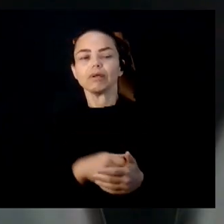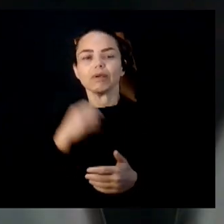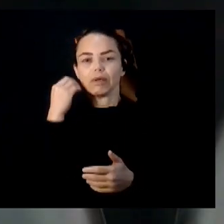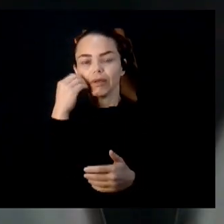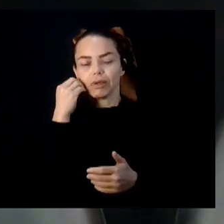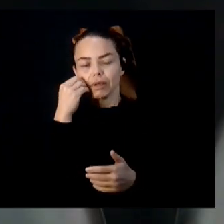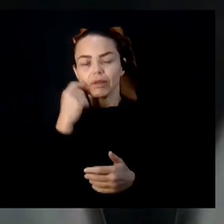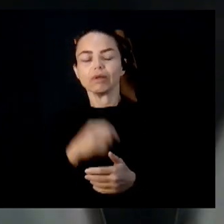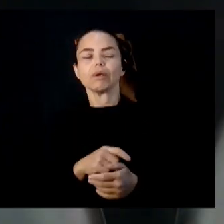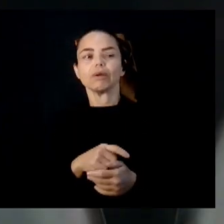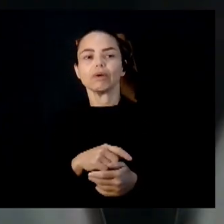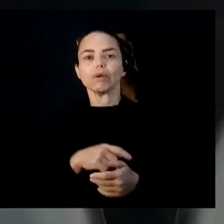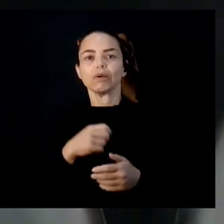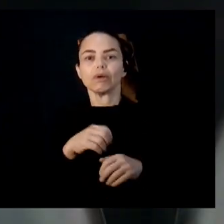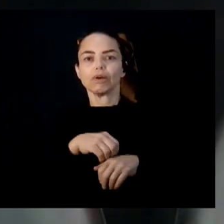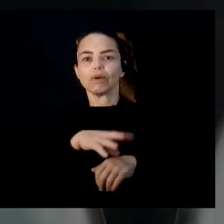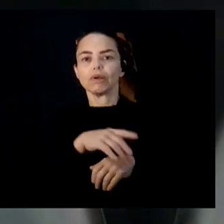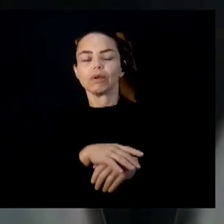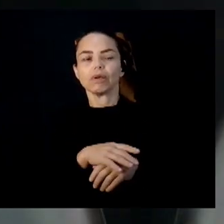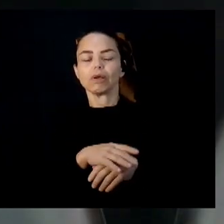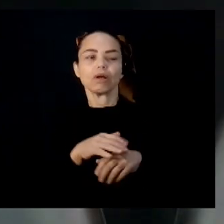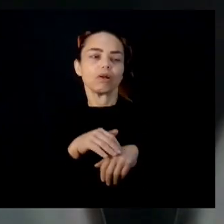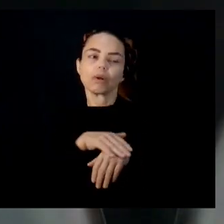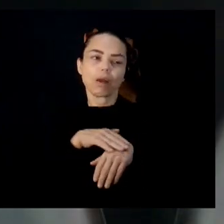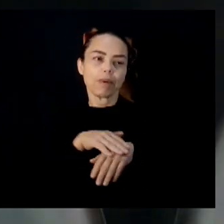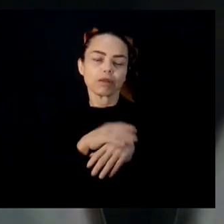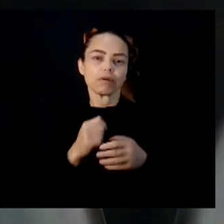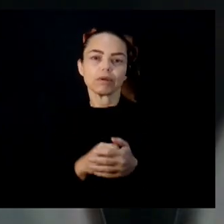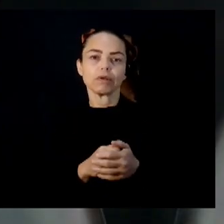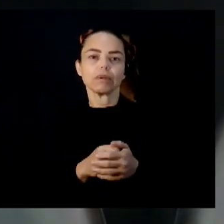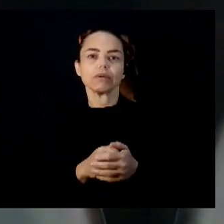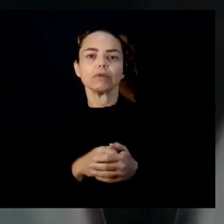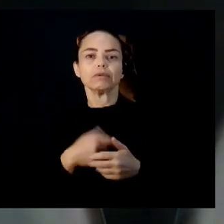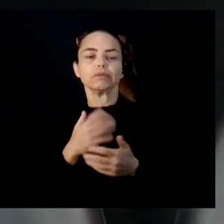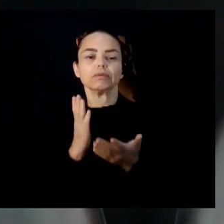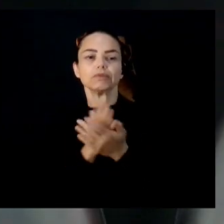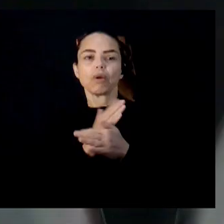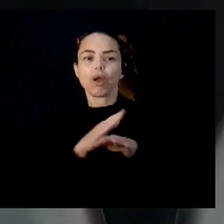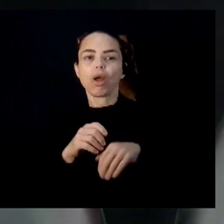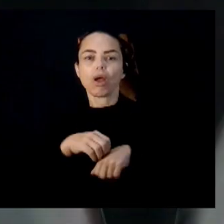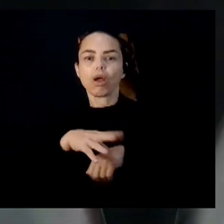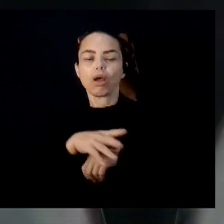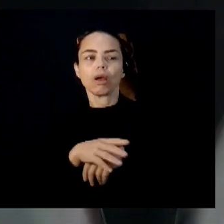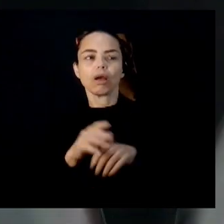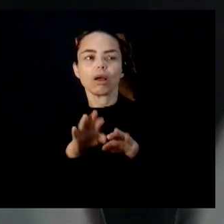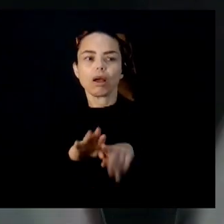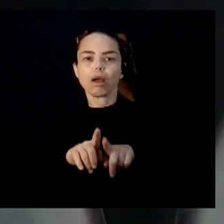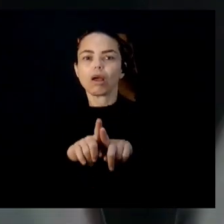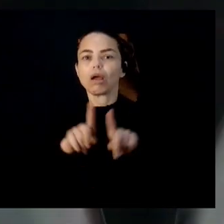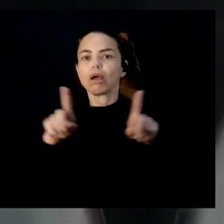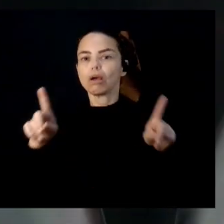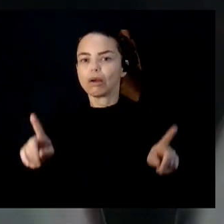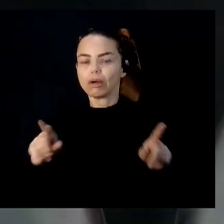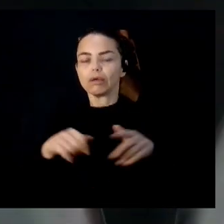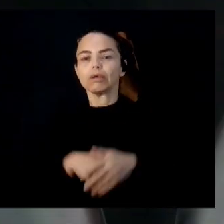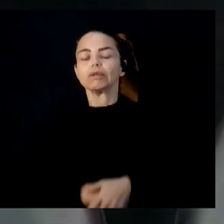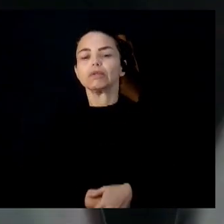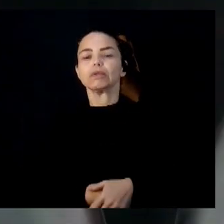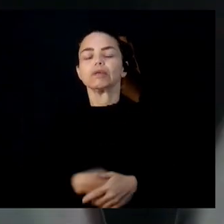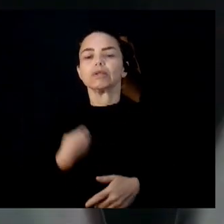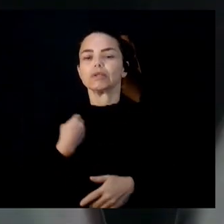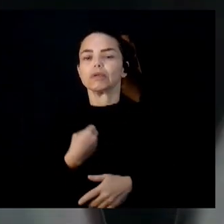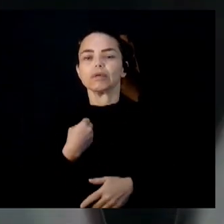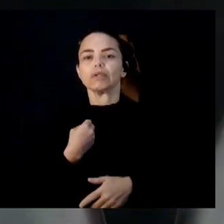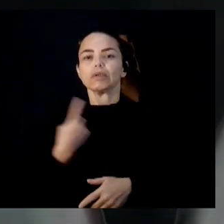compartilhada, só que a gente para de compartilhar, que é o que a Júlia comentou, cada um vai para um canto e a gente para de viver uma individualidade que também